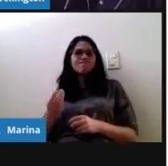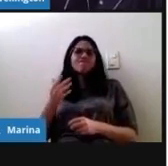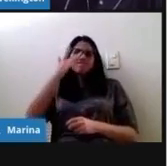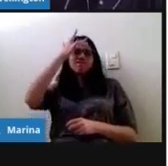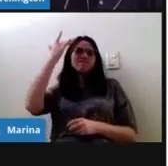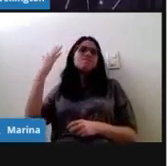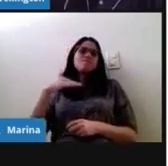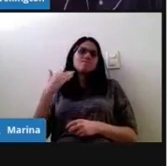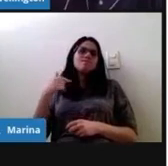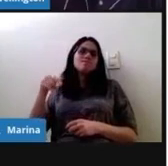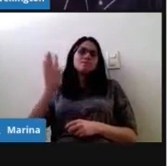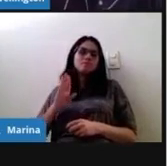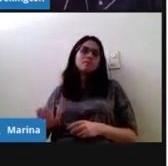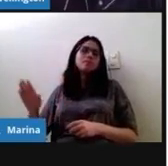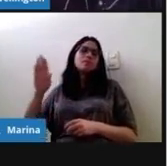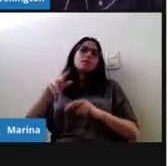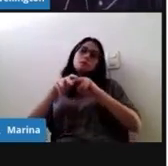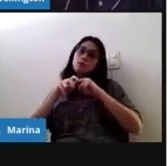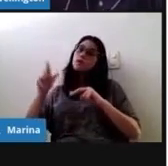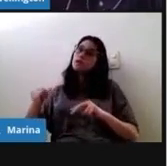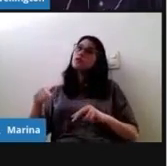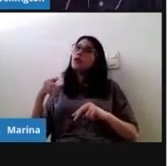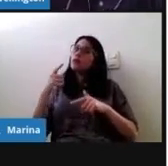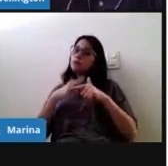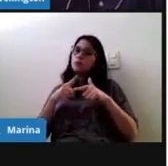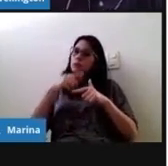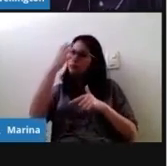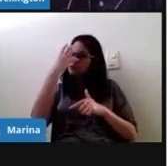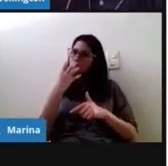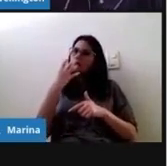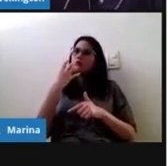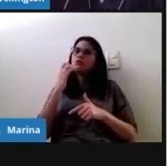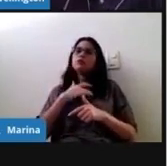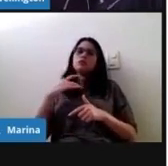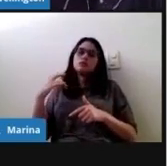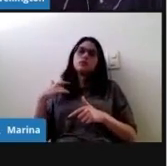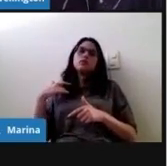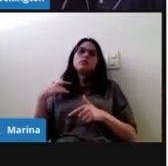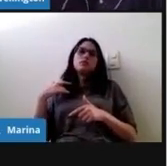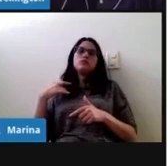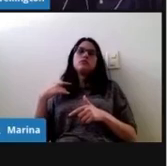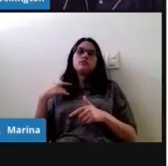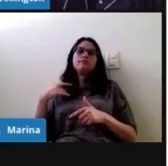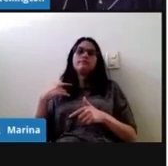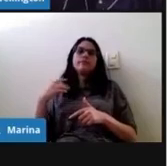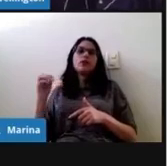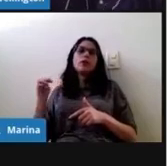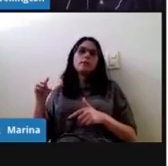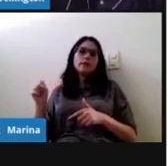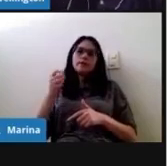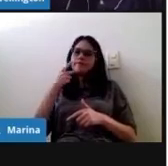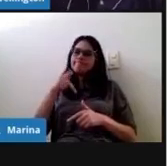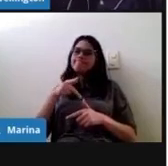E por isso é considerada um grande problema de saúde pública, de acordo com a OMS. E as mortes